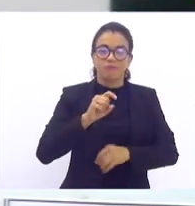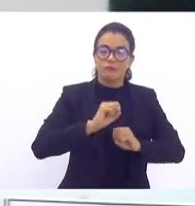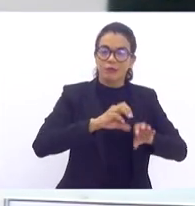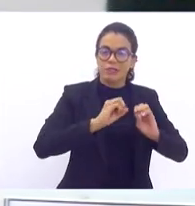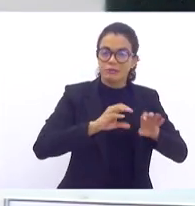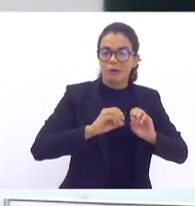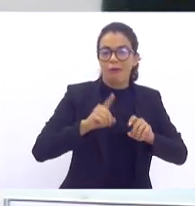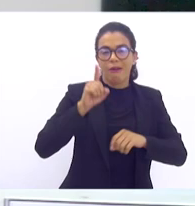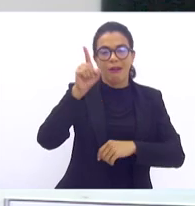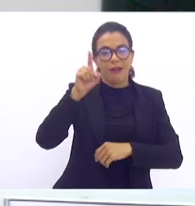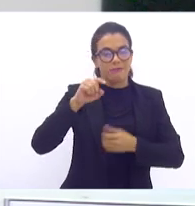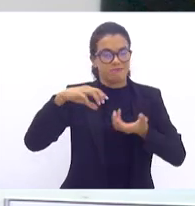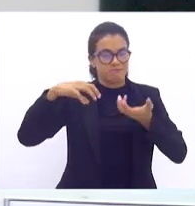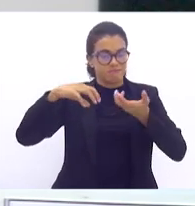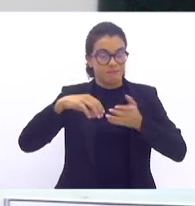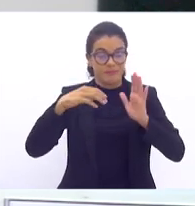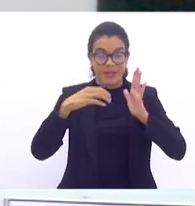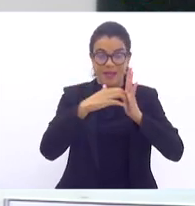porque